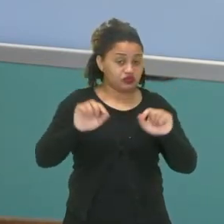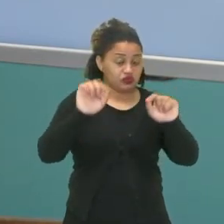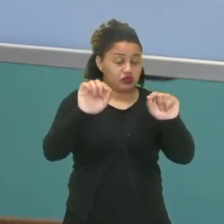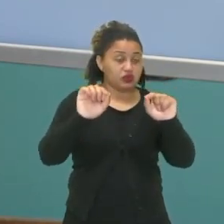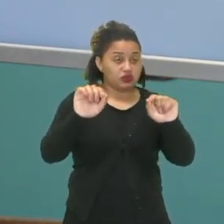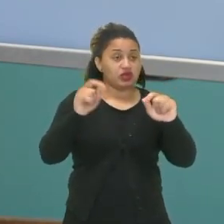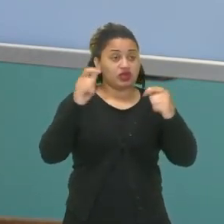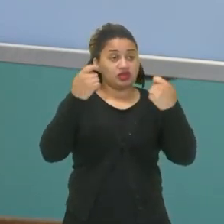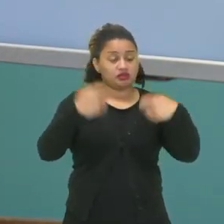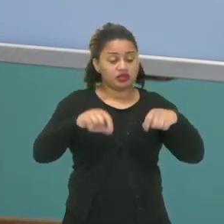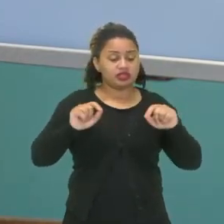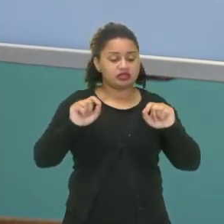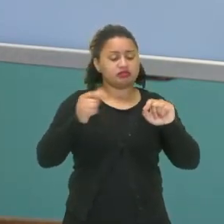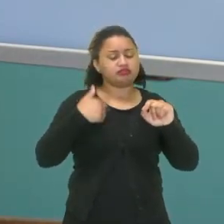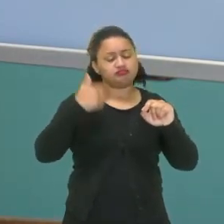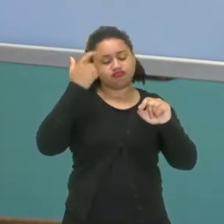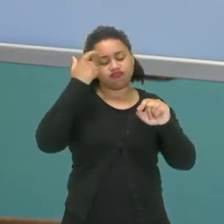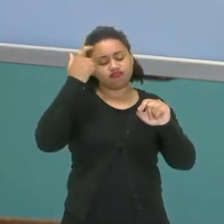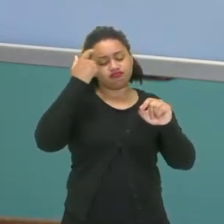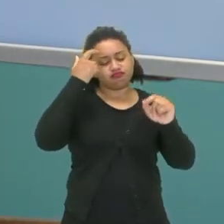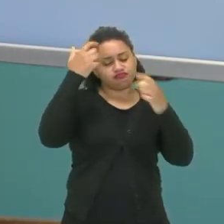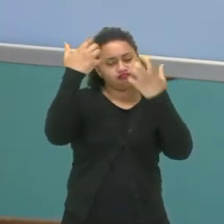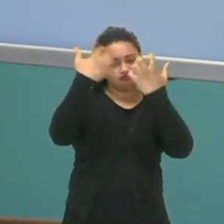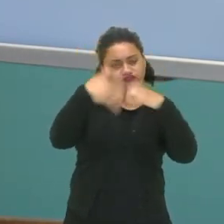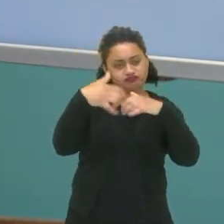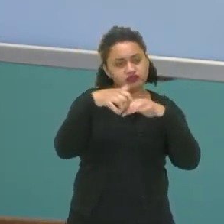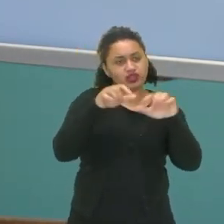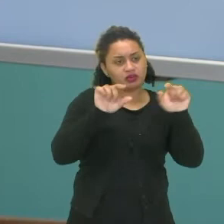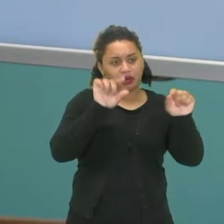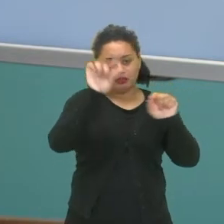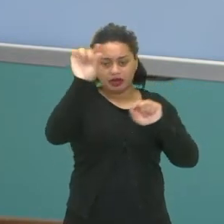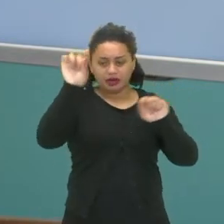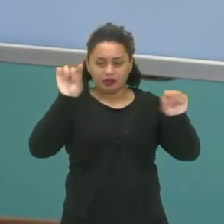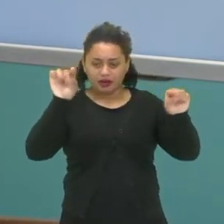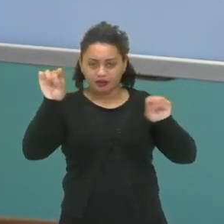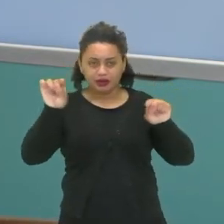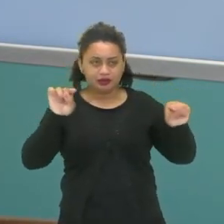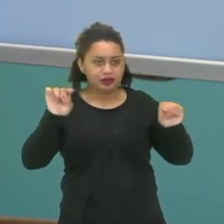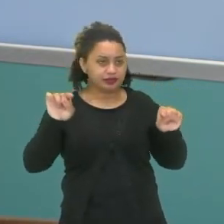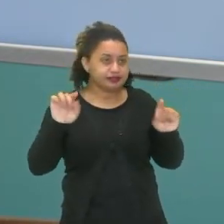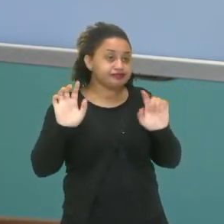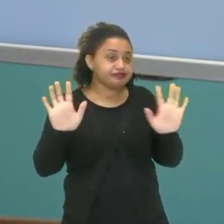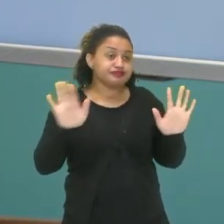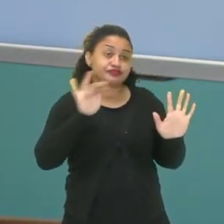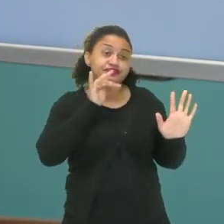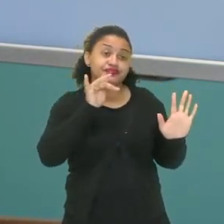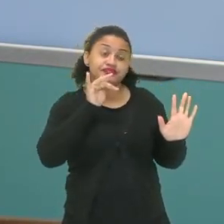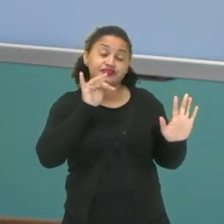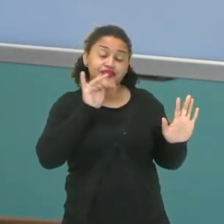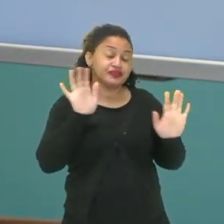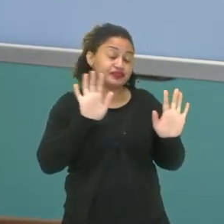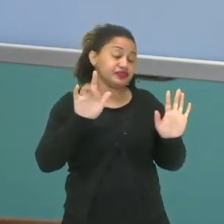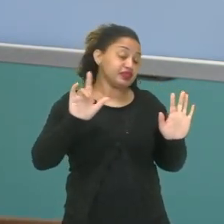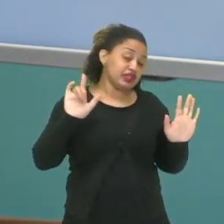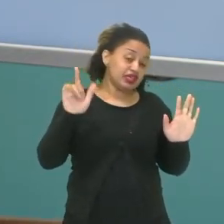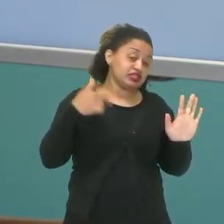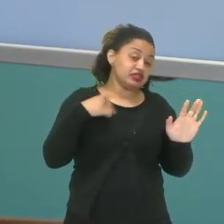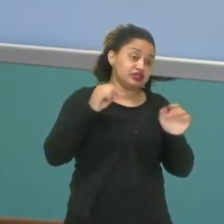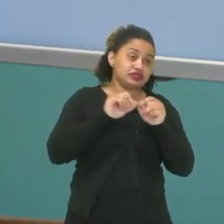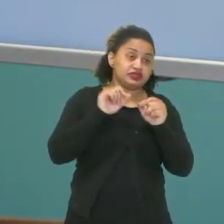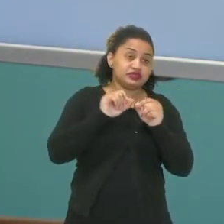que sempre raciocinar em termos dos pontos que a gente vai trabalhar. Por exemplo, antes da gente fazer essa dedução,